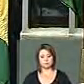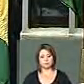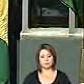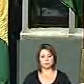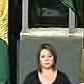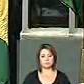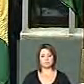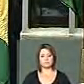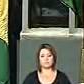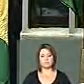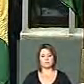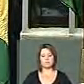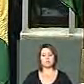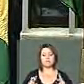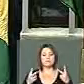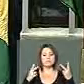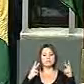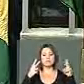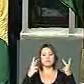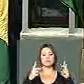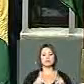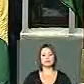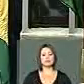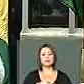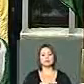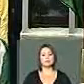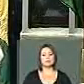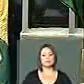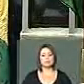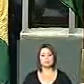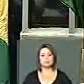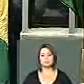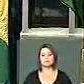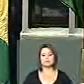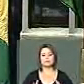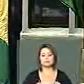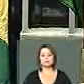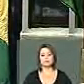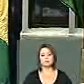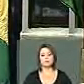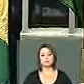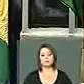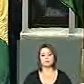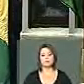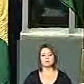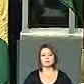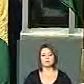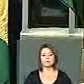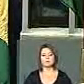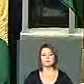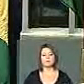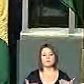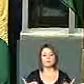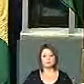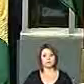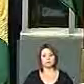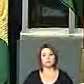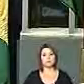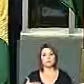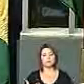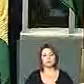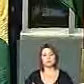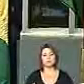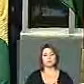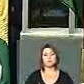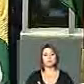Vitoriosa sendo a presidenta Dilma Rousseff, todos, inegavelmente, que participamos deste processo